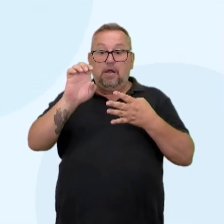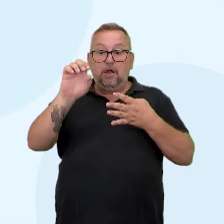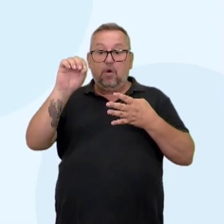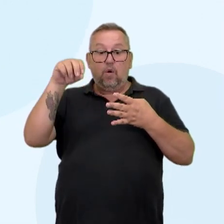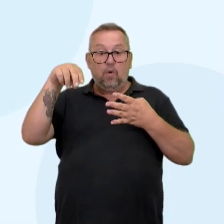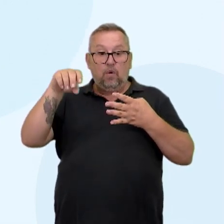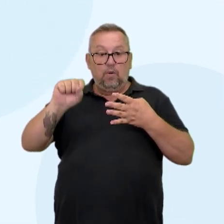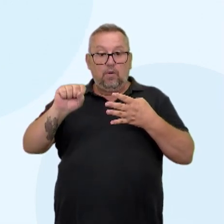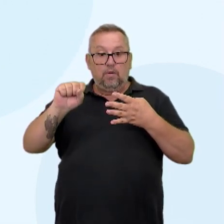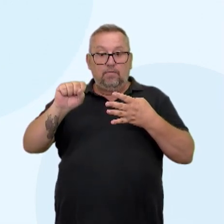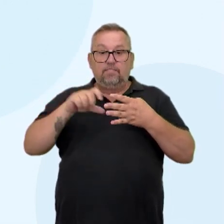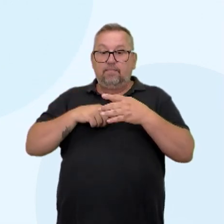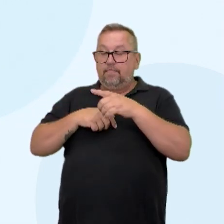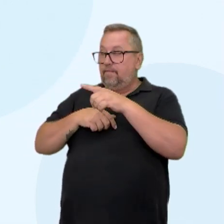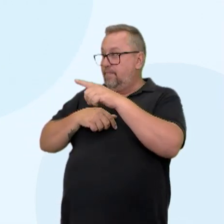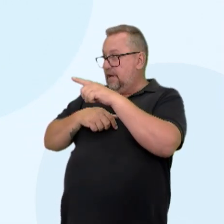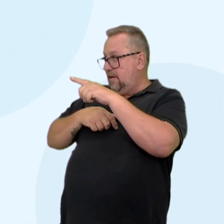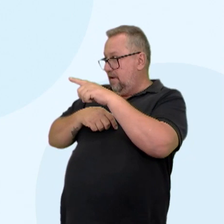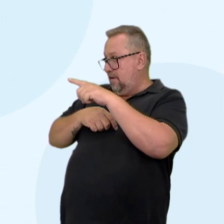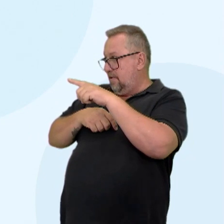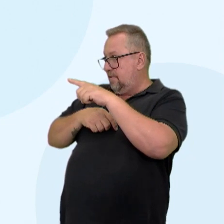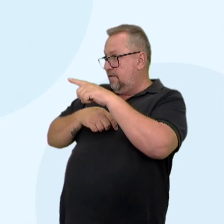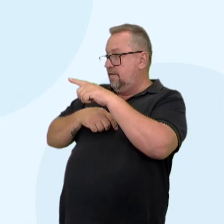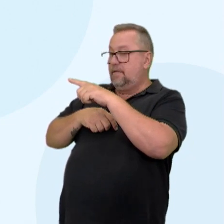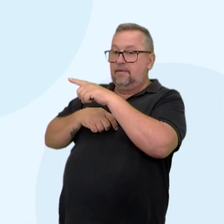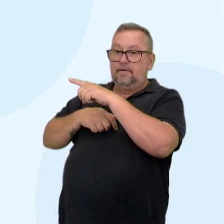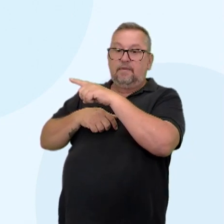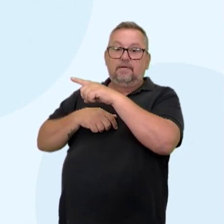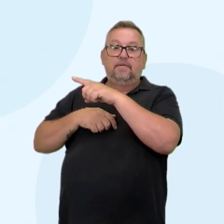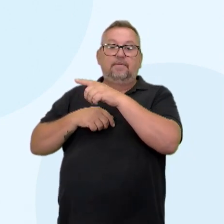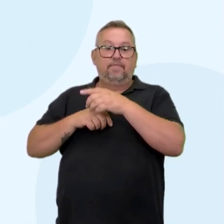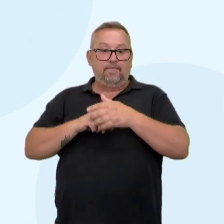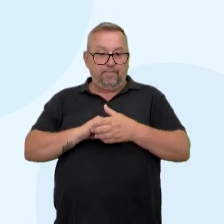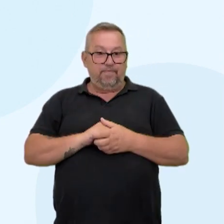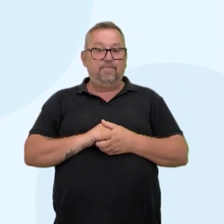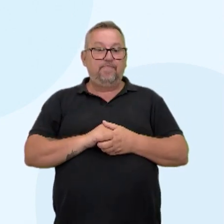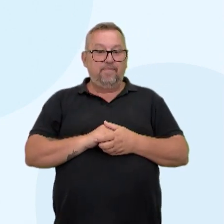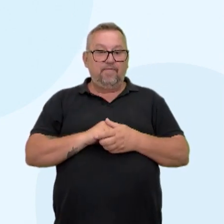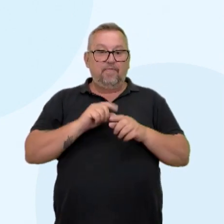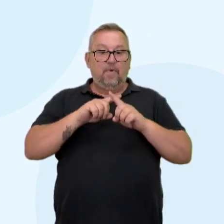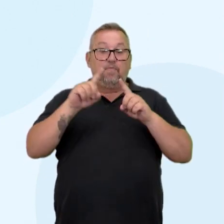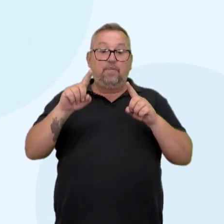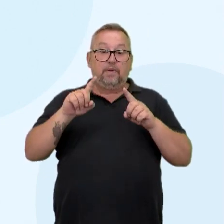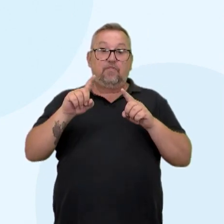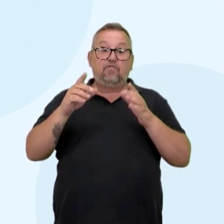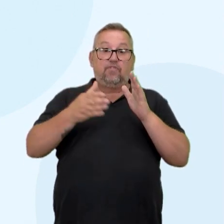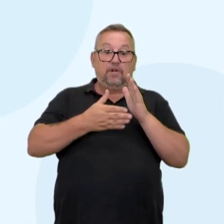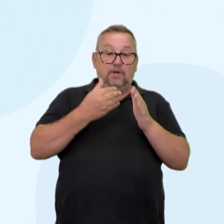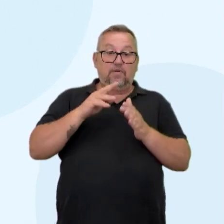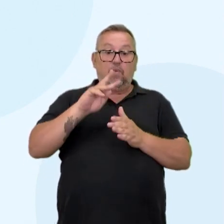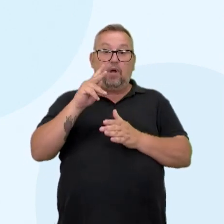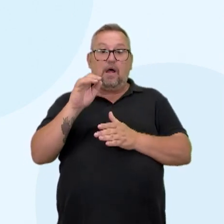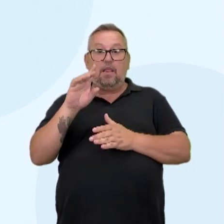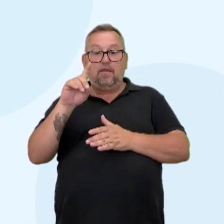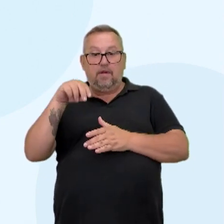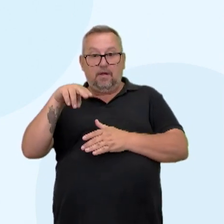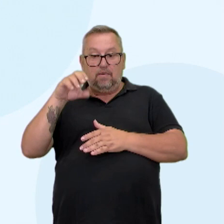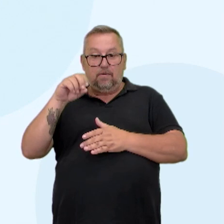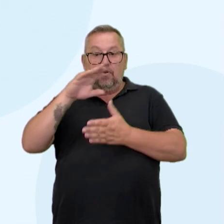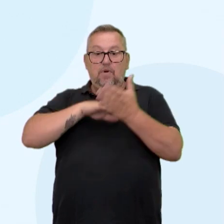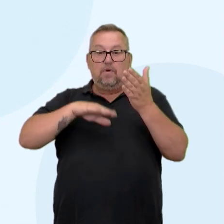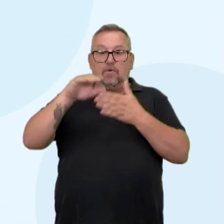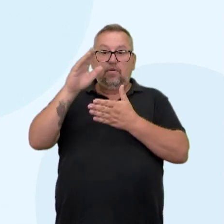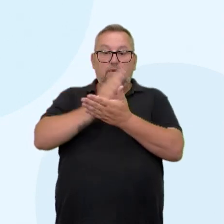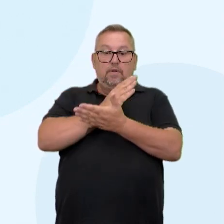o Adiano, o Arqueano, o Proterozoico e o Fanerozoico. Com exceção do Adiano, todos os éons são divididos